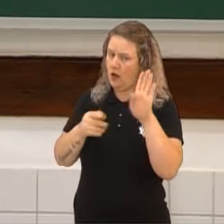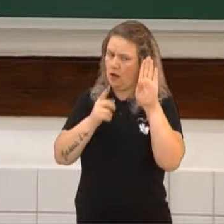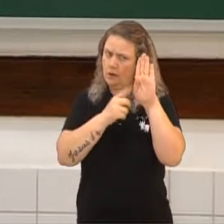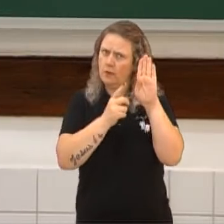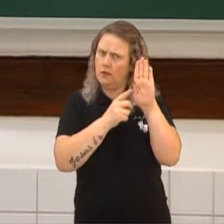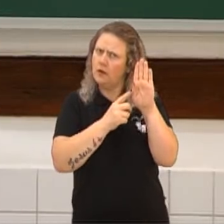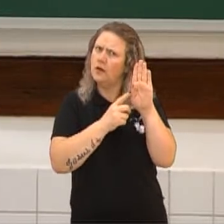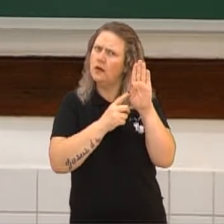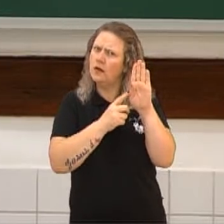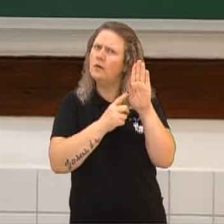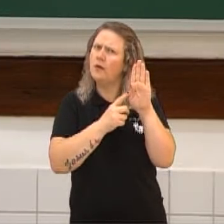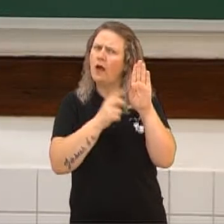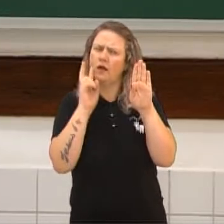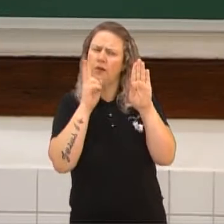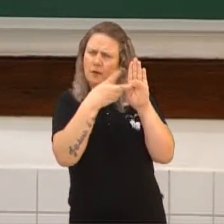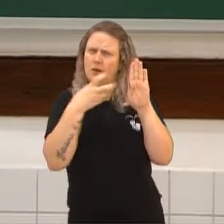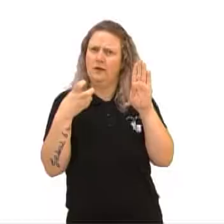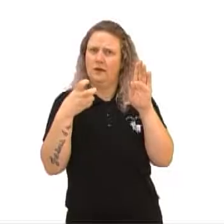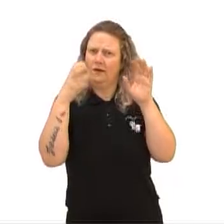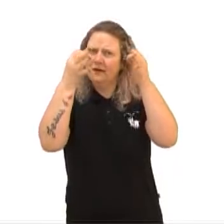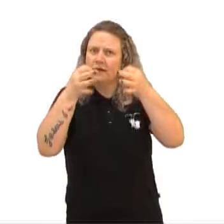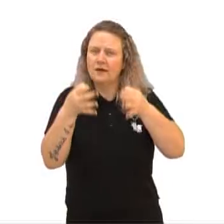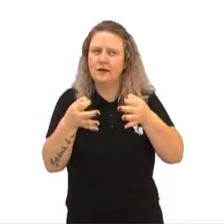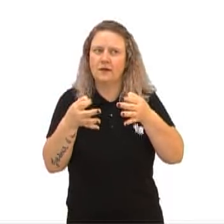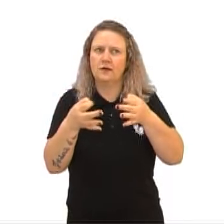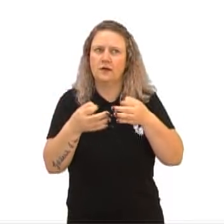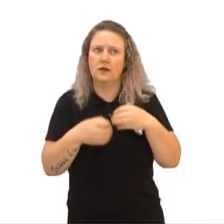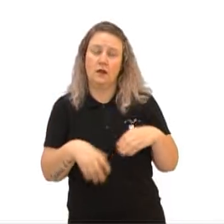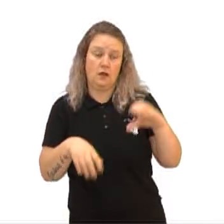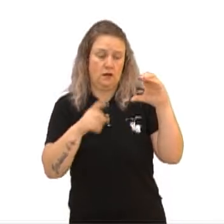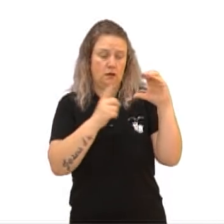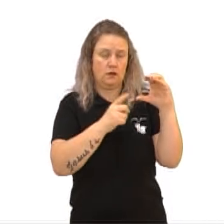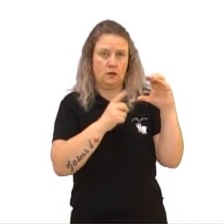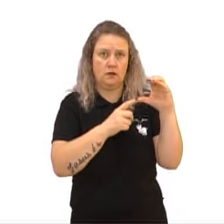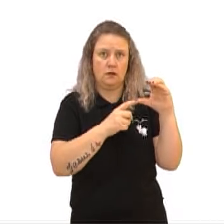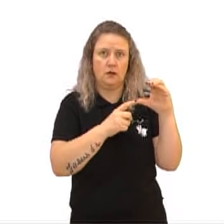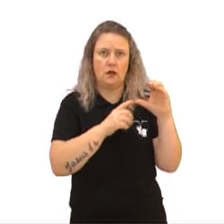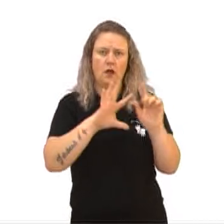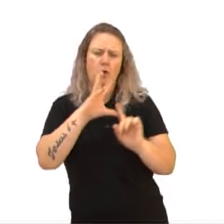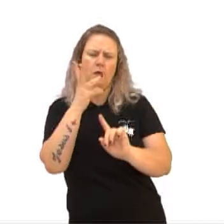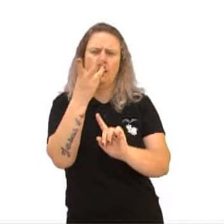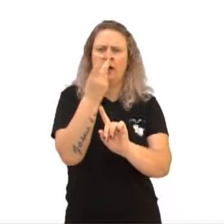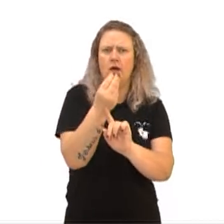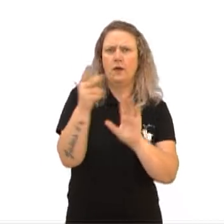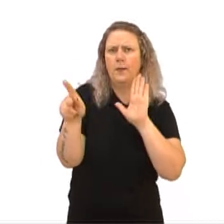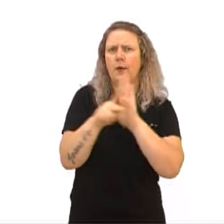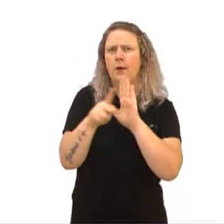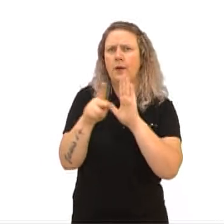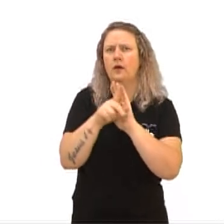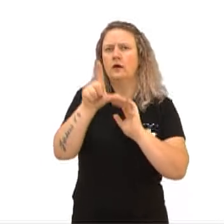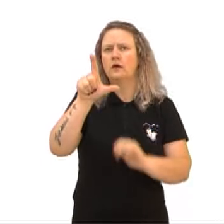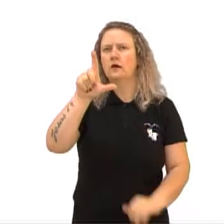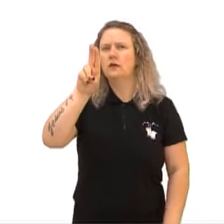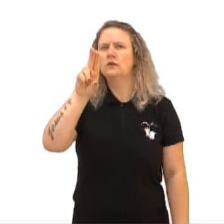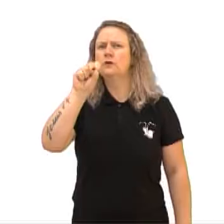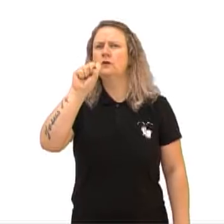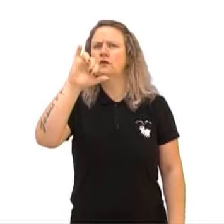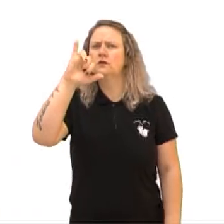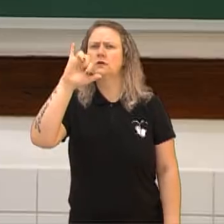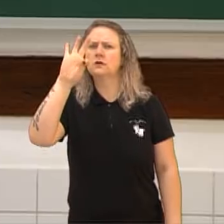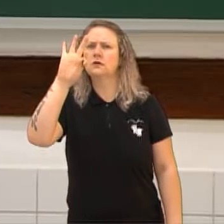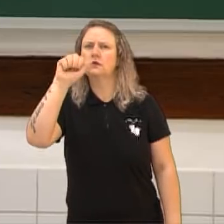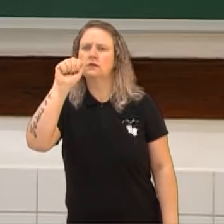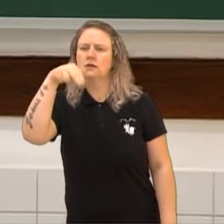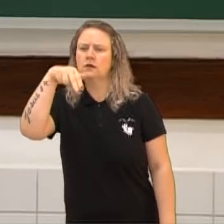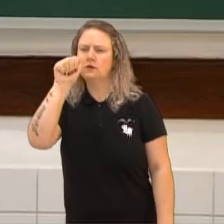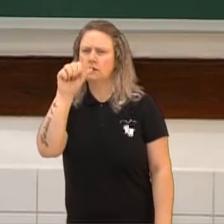é mais correta por enquanto. Se nós formos ver aqui a alternativa C, fazer uma arte com características lusitanas. Então, lusitanas